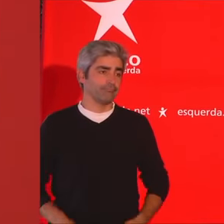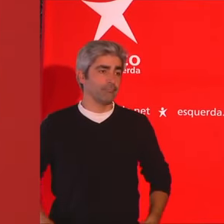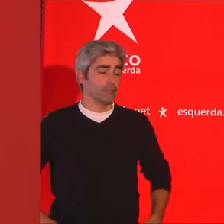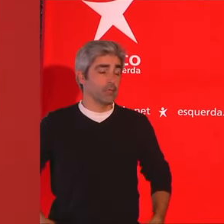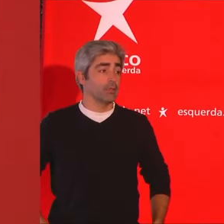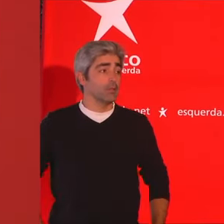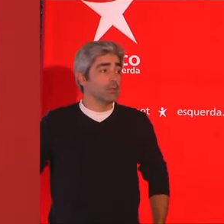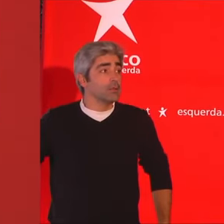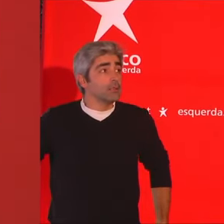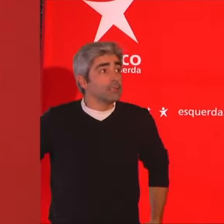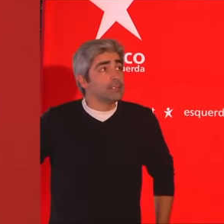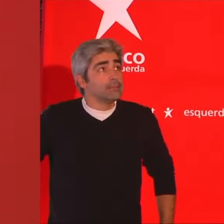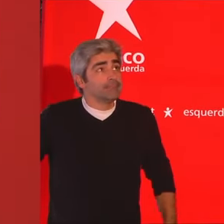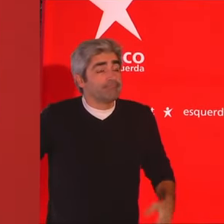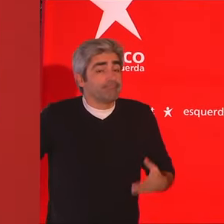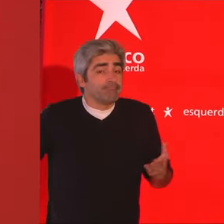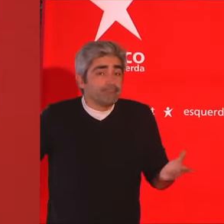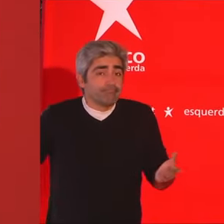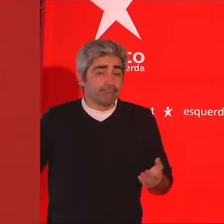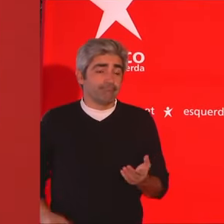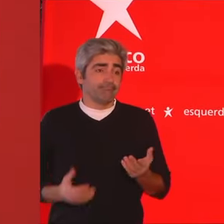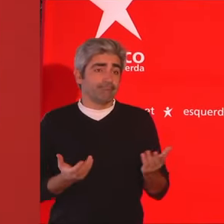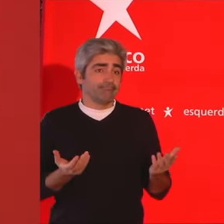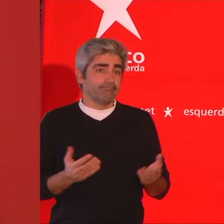Ora bem,